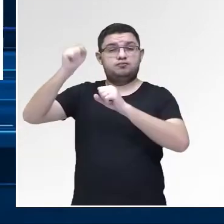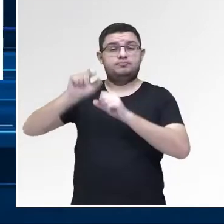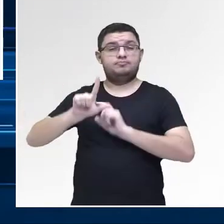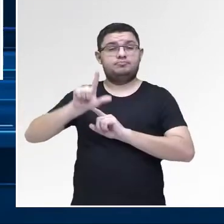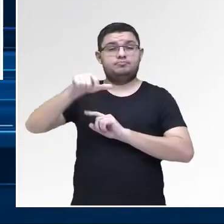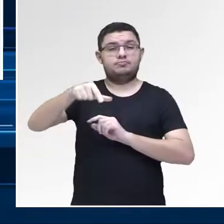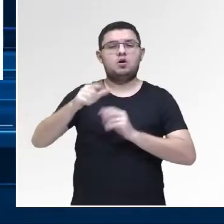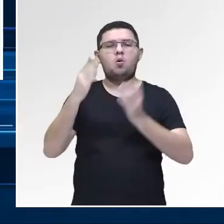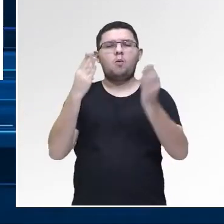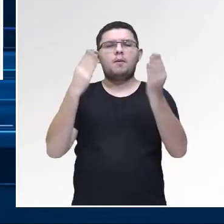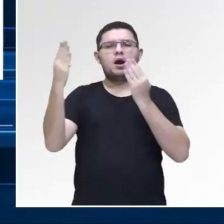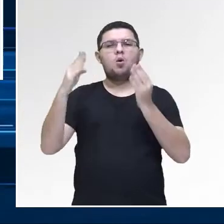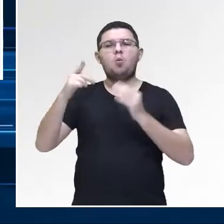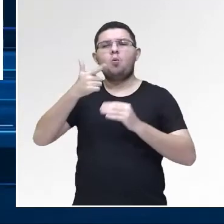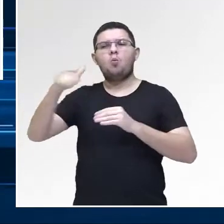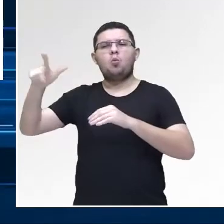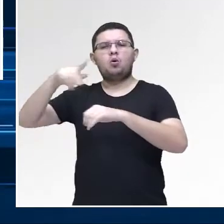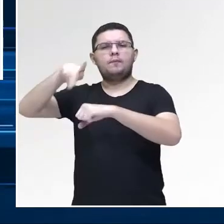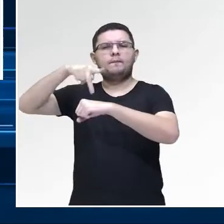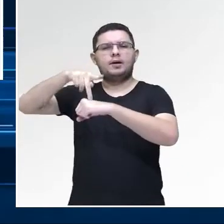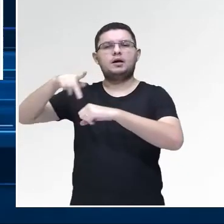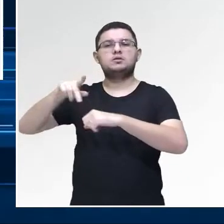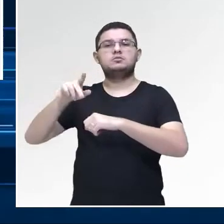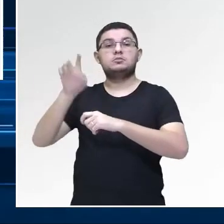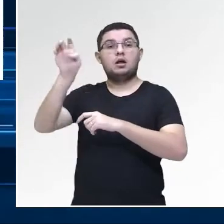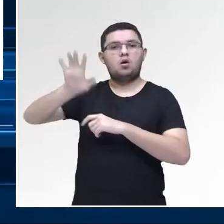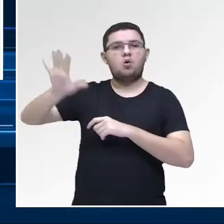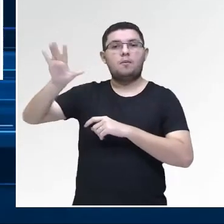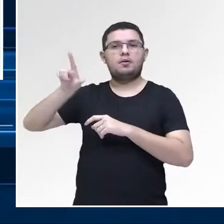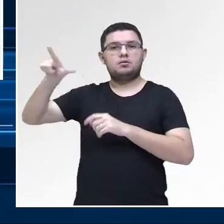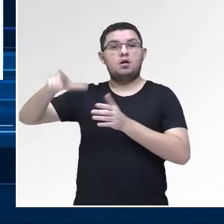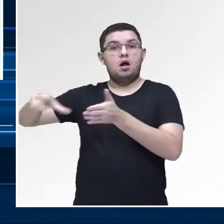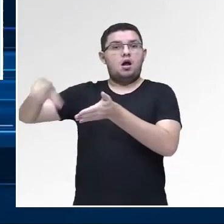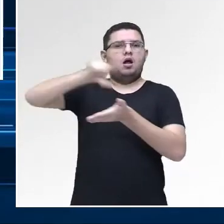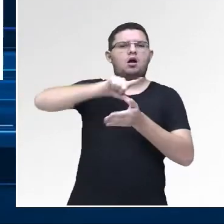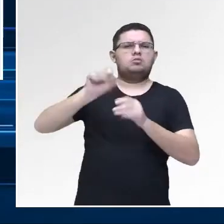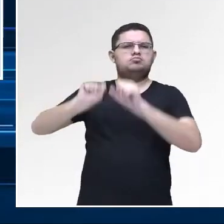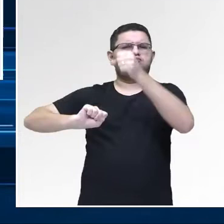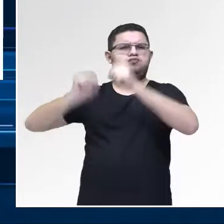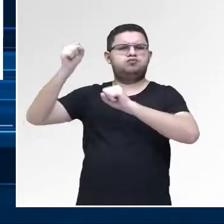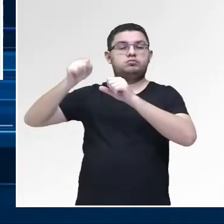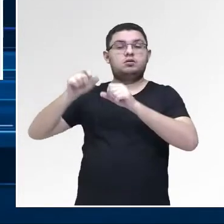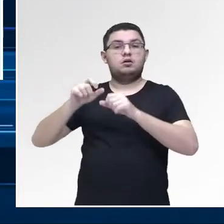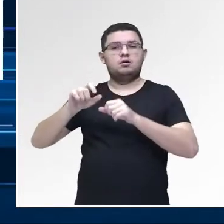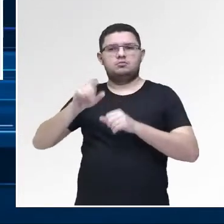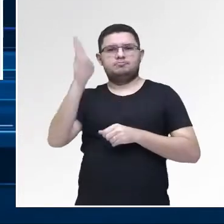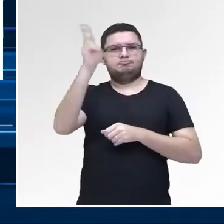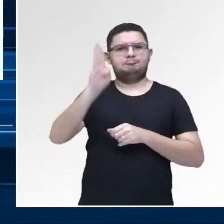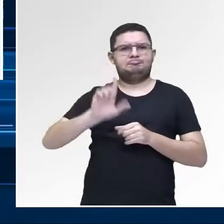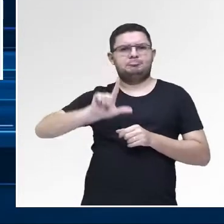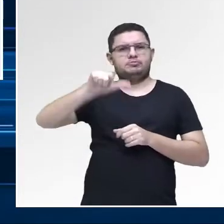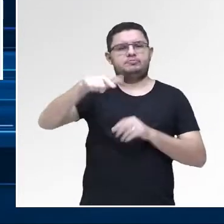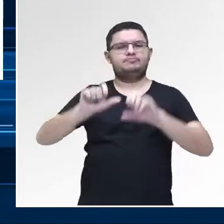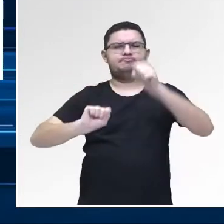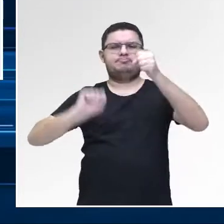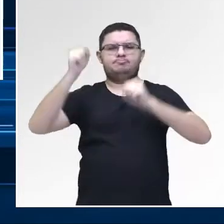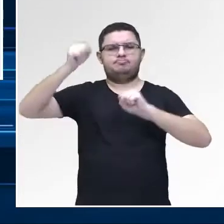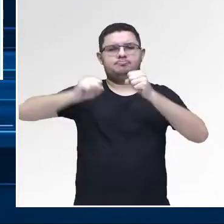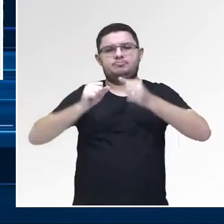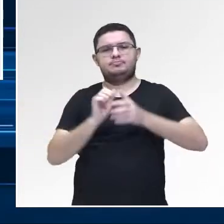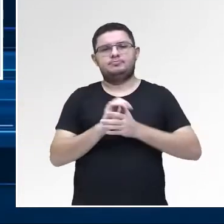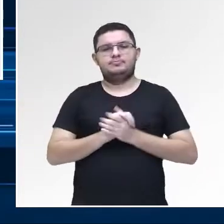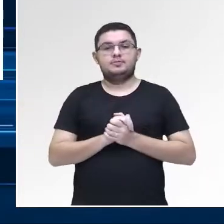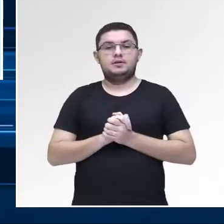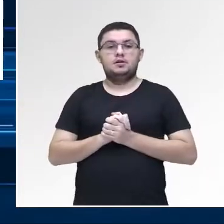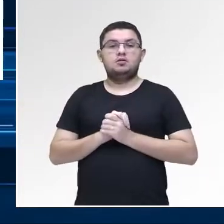outros países da Europa. Okay? Então, vamos observar algumas imagens para vocês verificarem ali